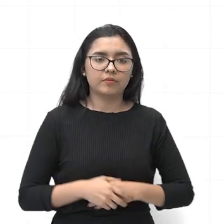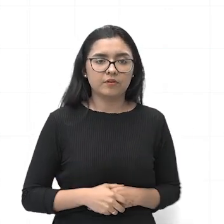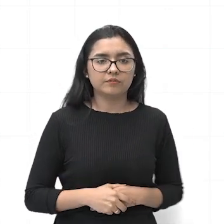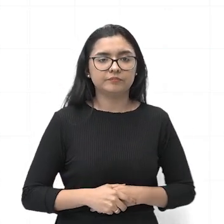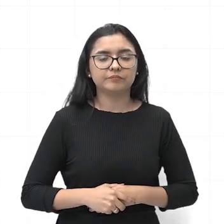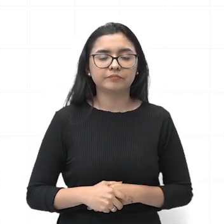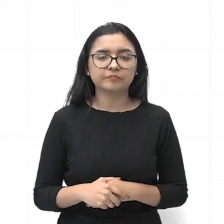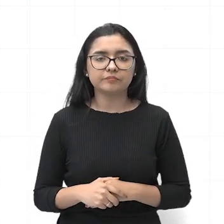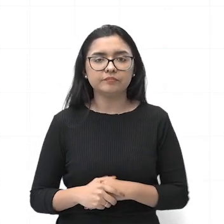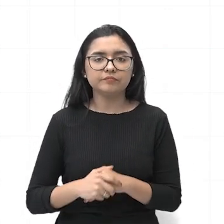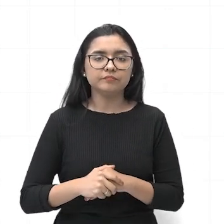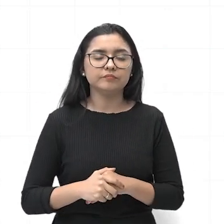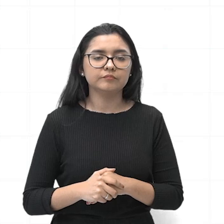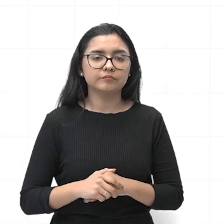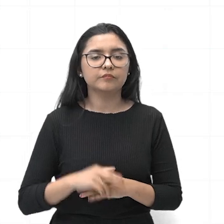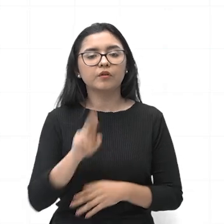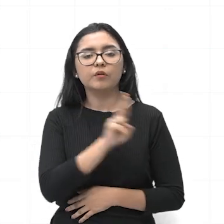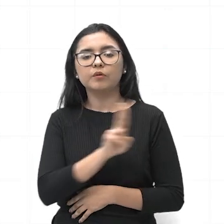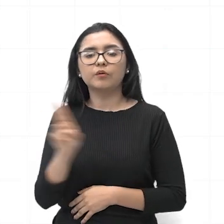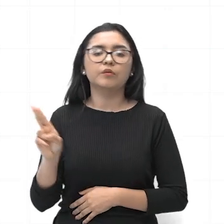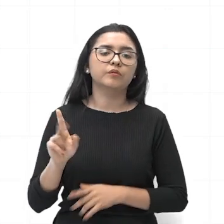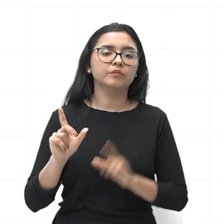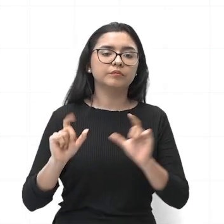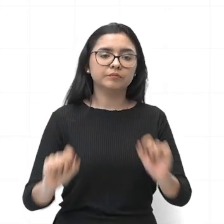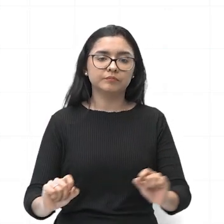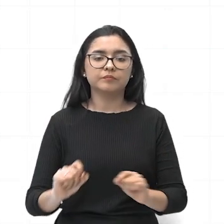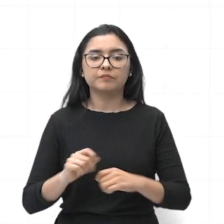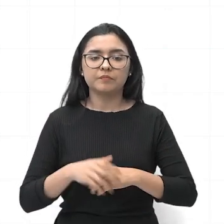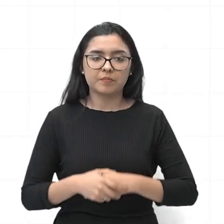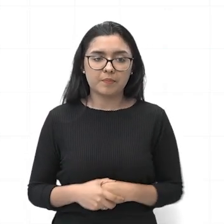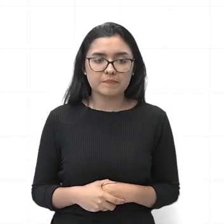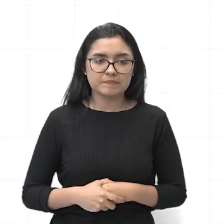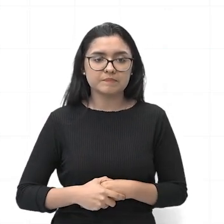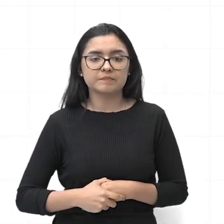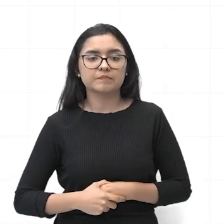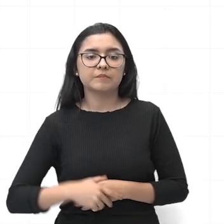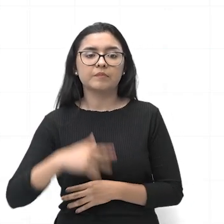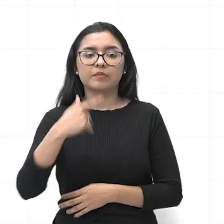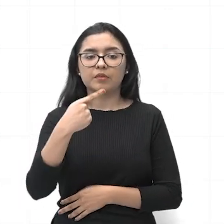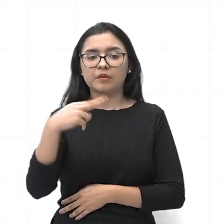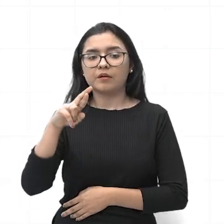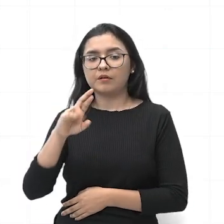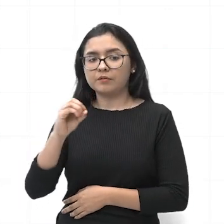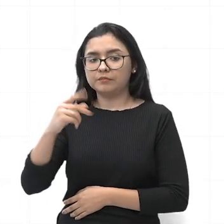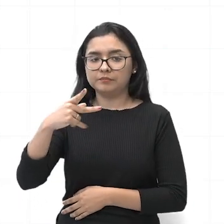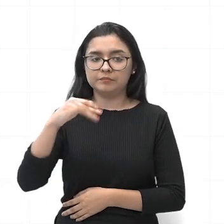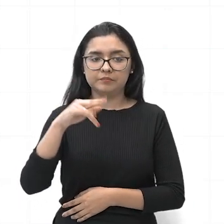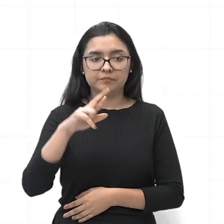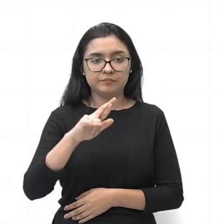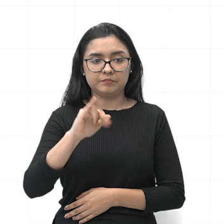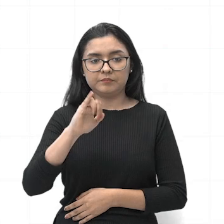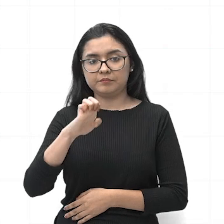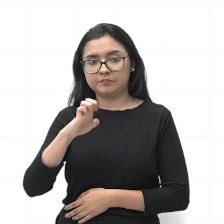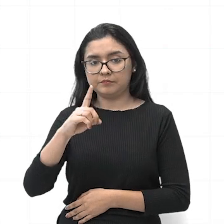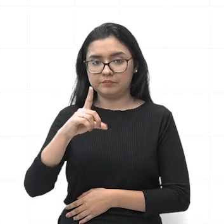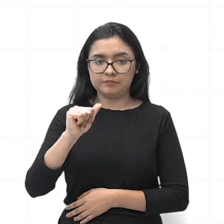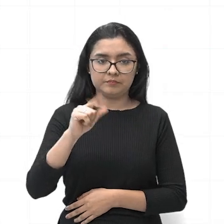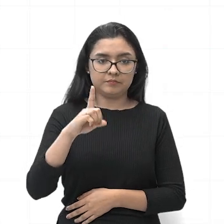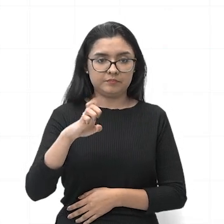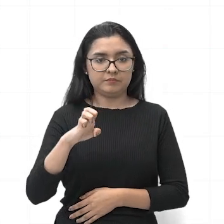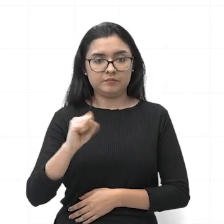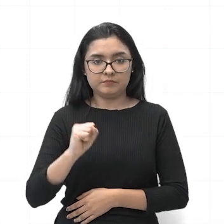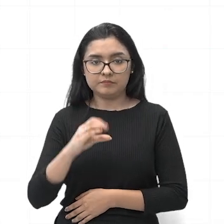níveis anteriores, chamadas de propriedades emergentes, resultantes